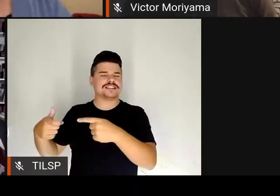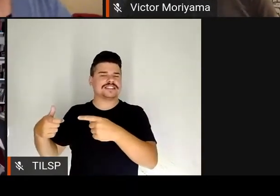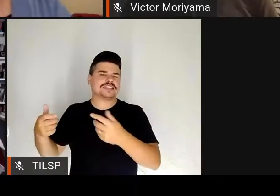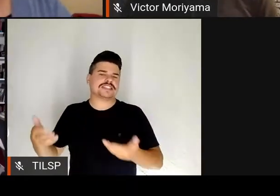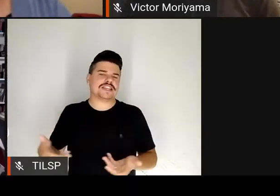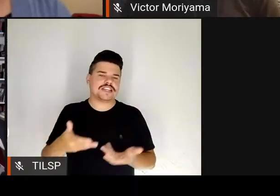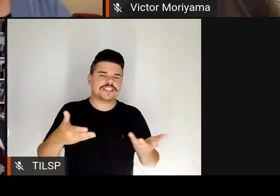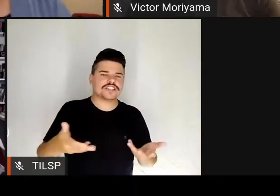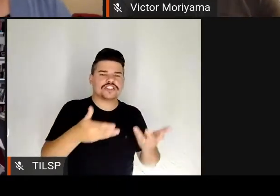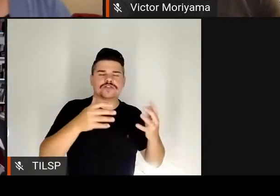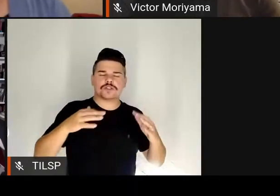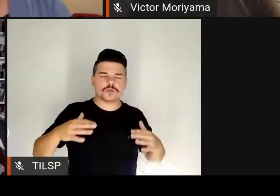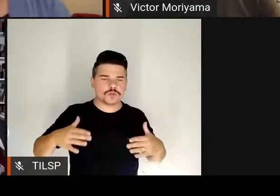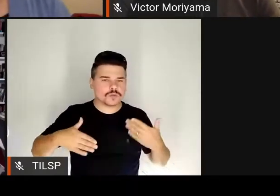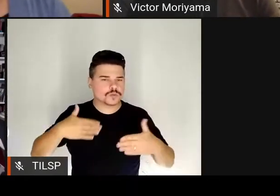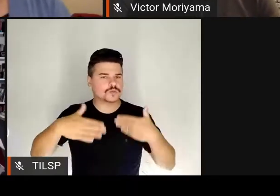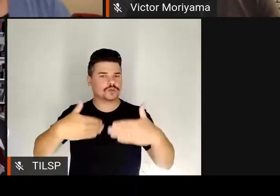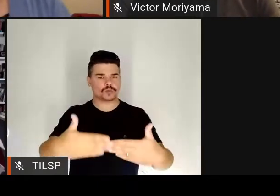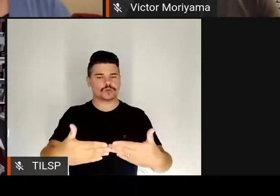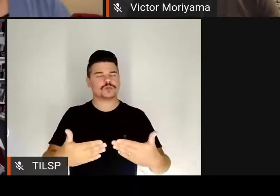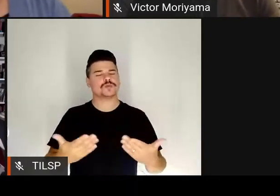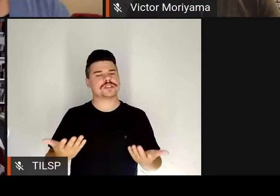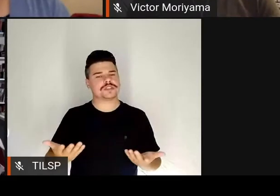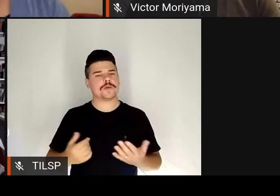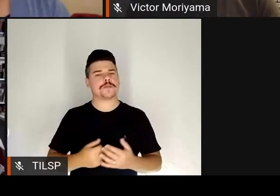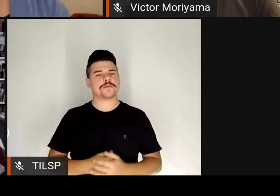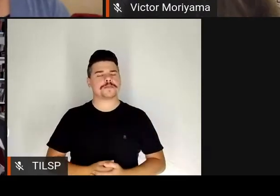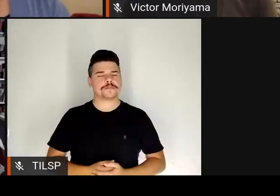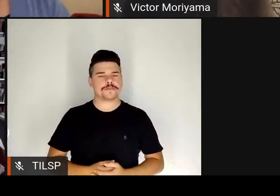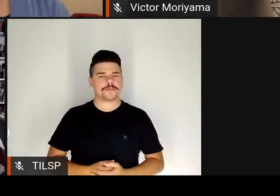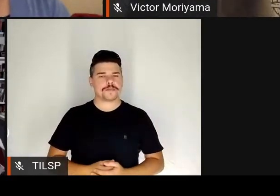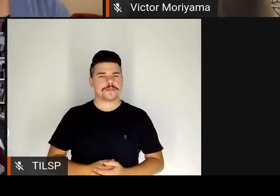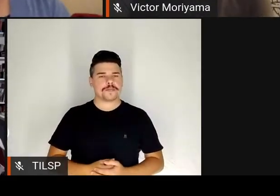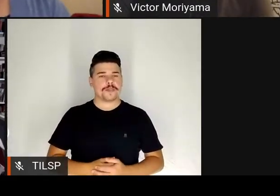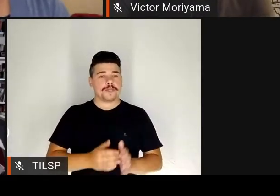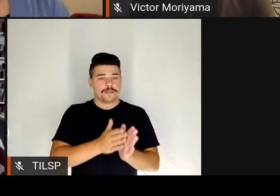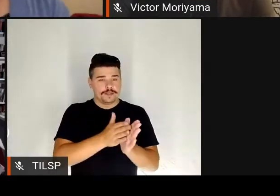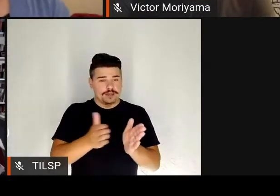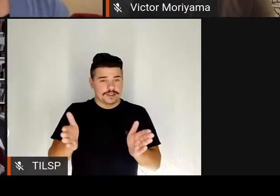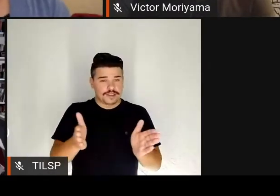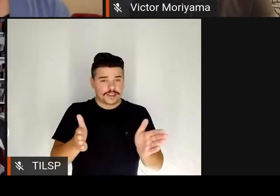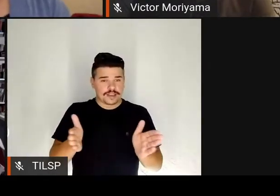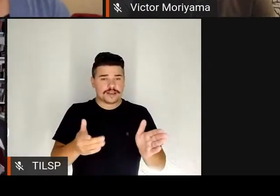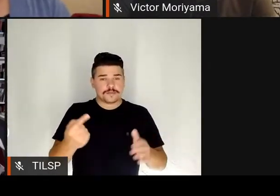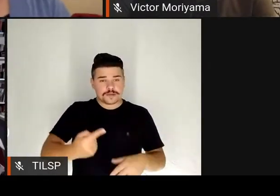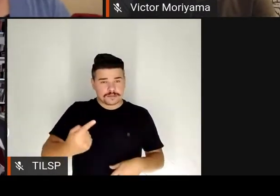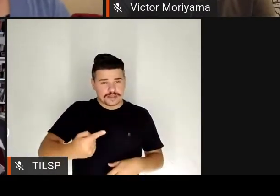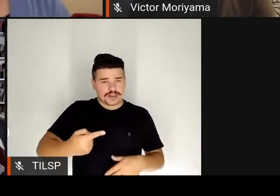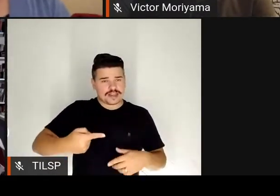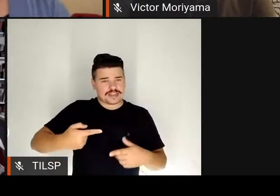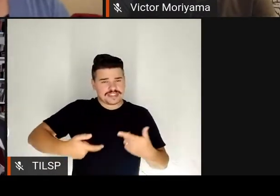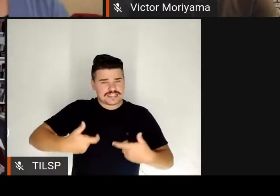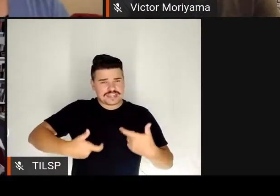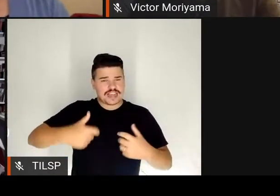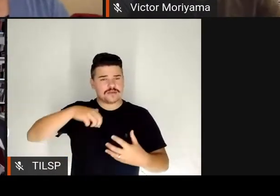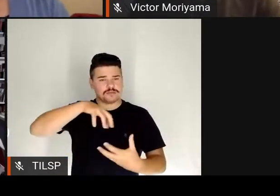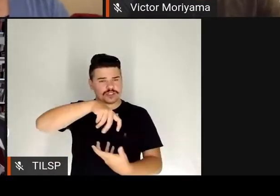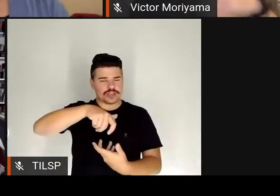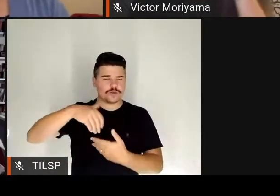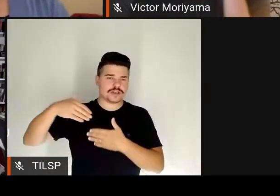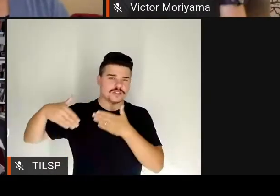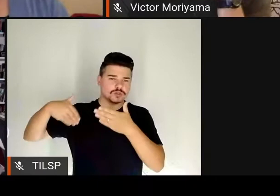tudo isso. Né? Então, durante a Primeira Guerra Mundial, a própria estrutura da guerra